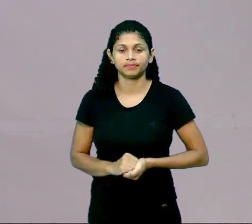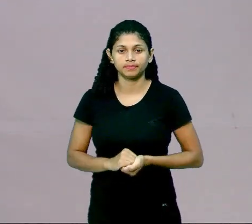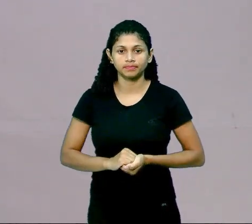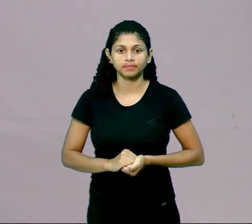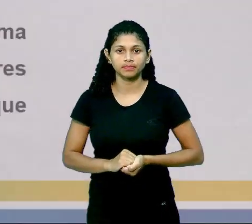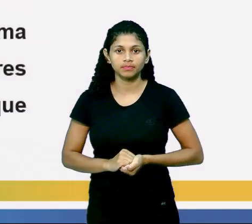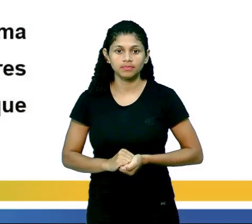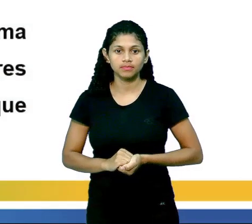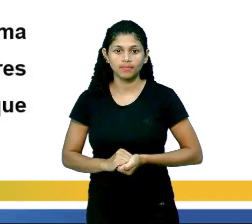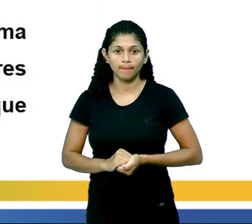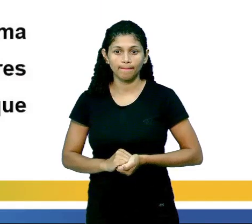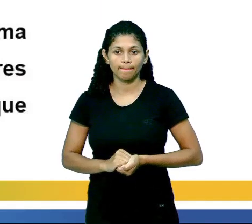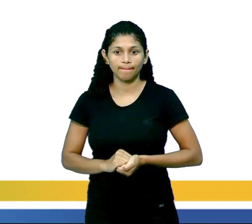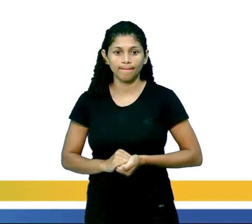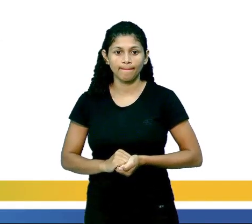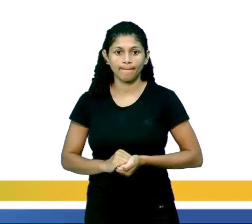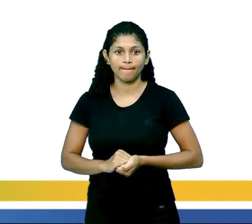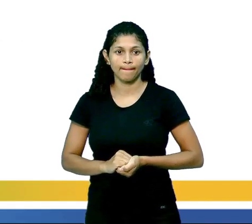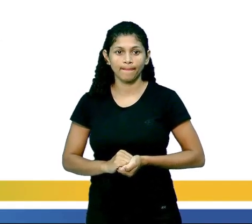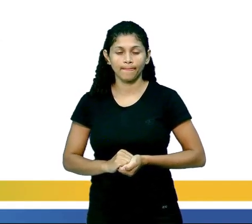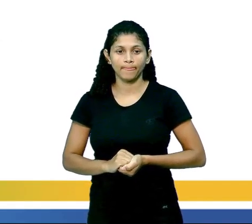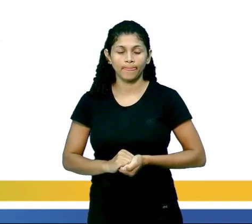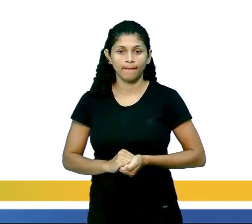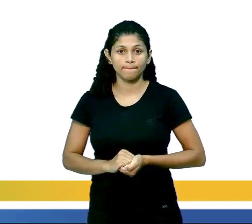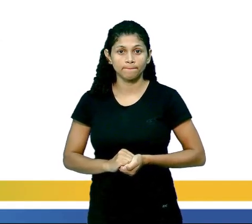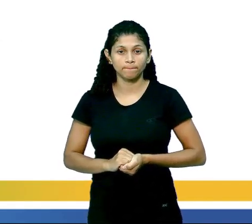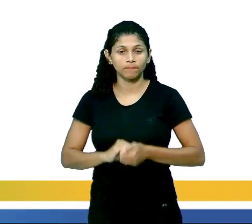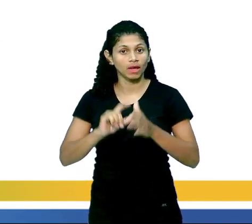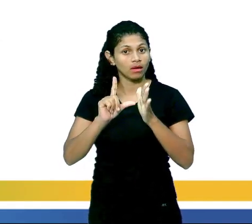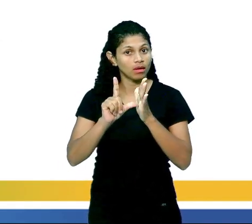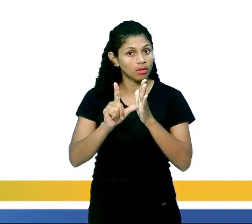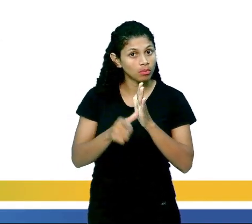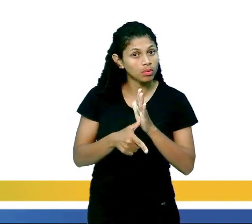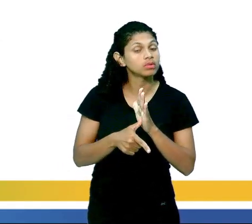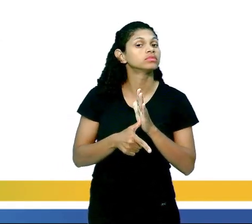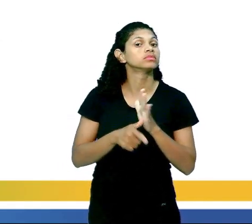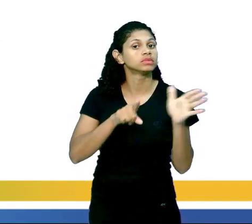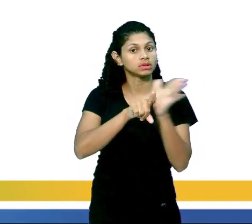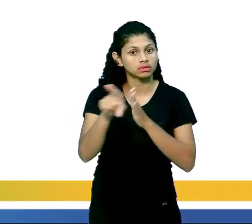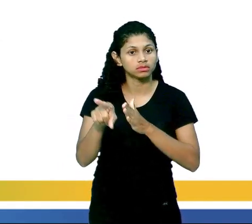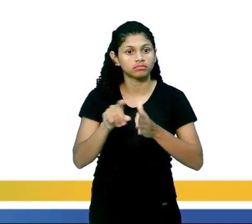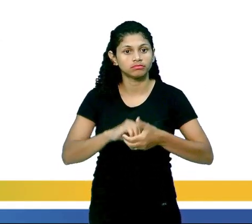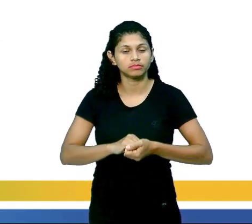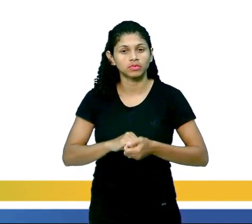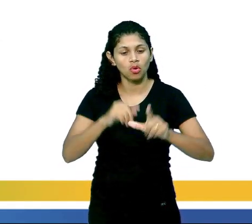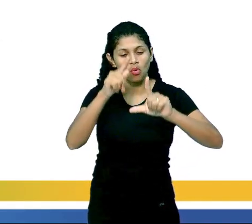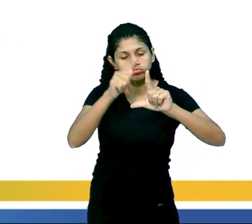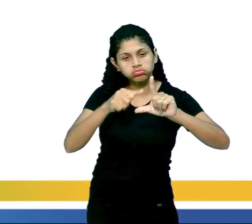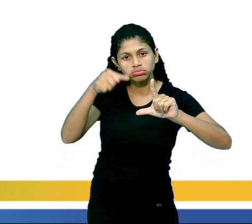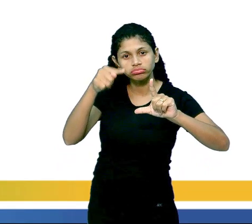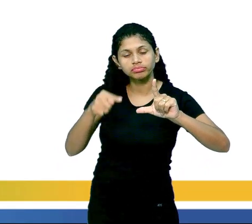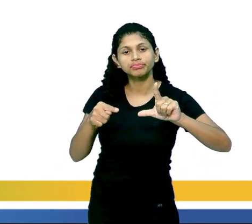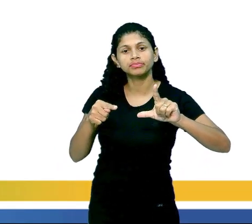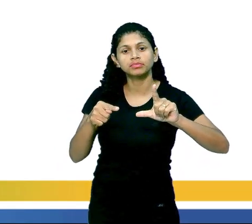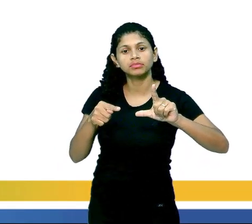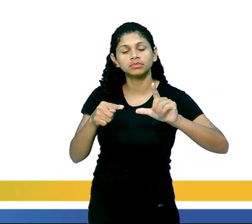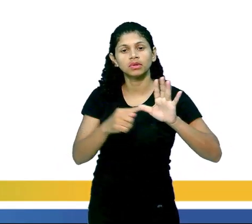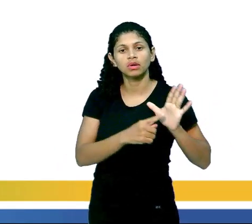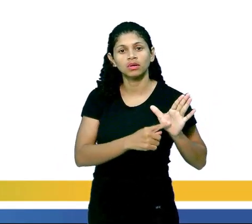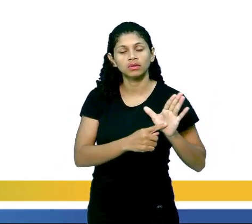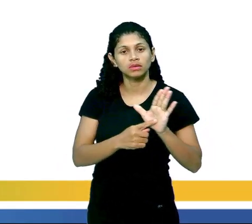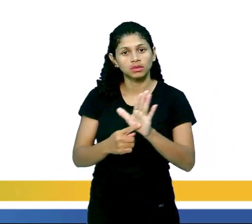bem? Então vamos lá. Próxima questão. O gráfico a seguir